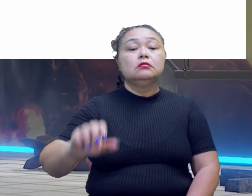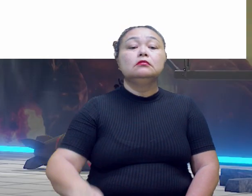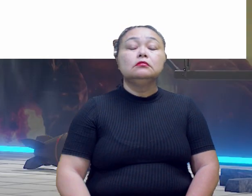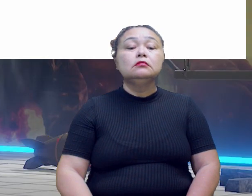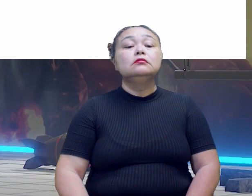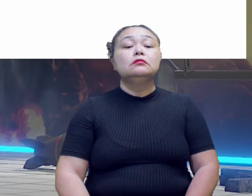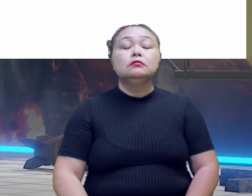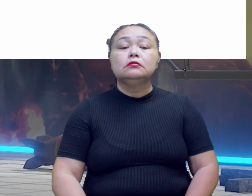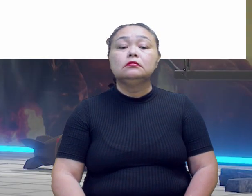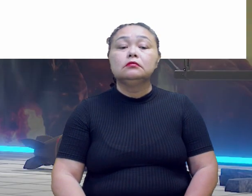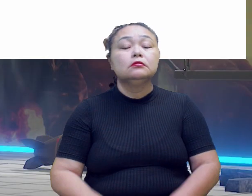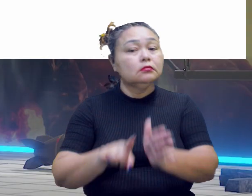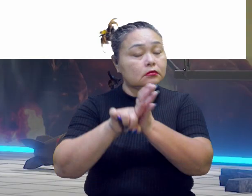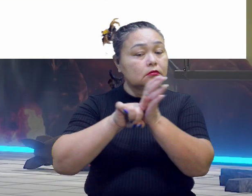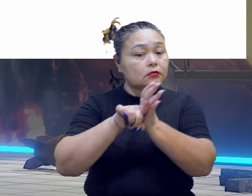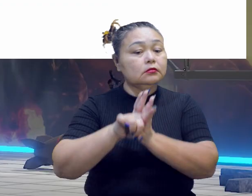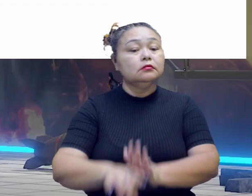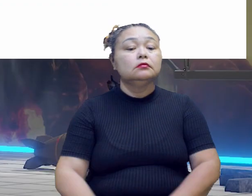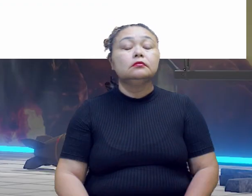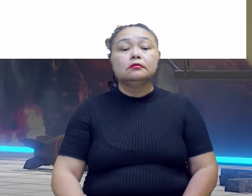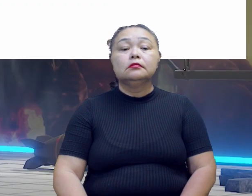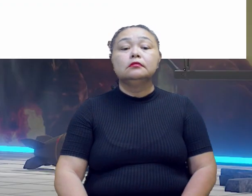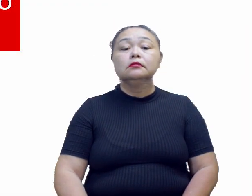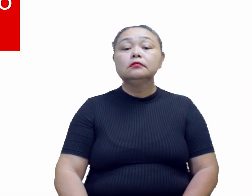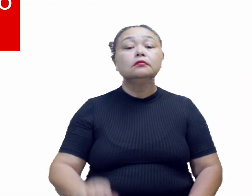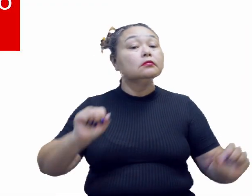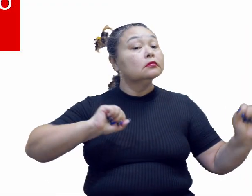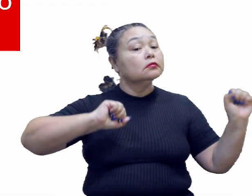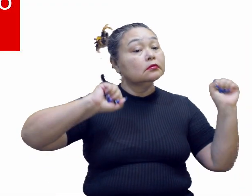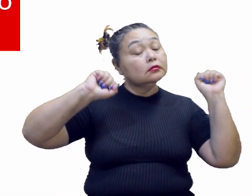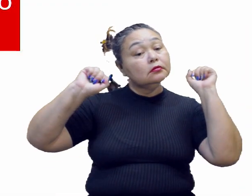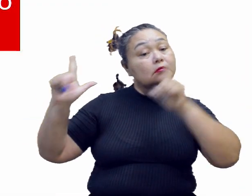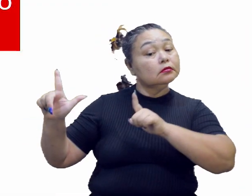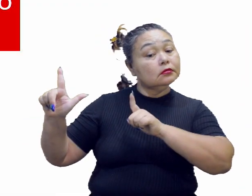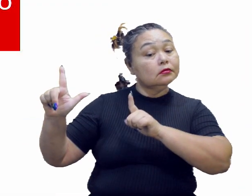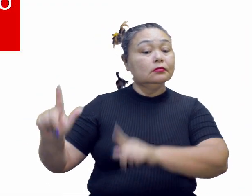Sun. Pesquise. Na tela.